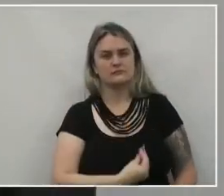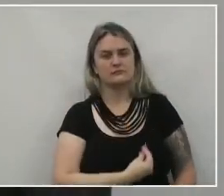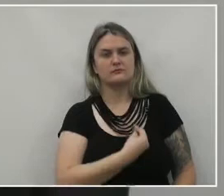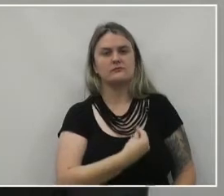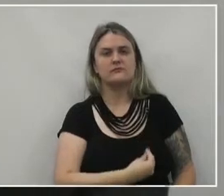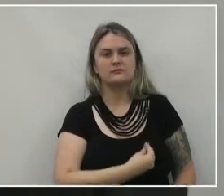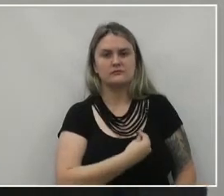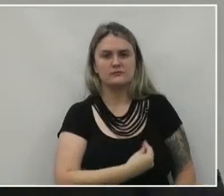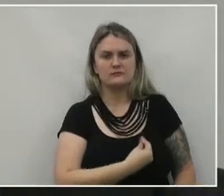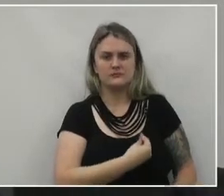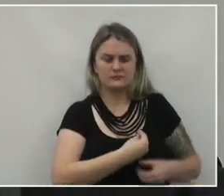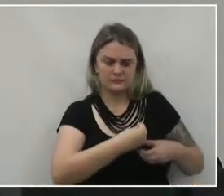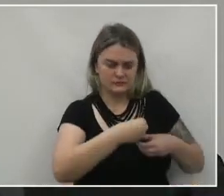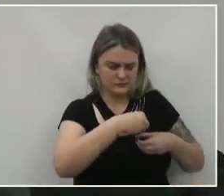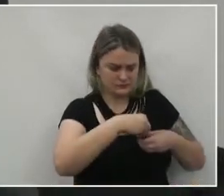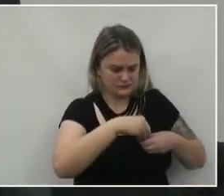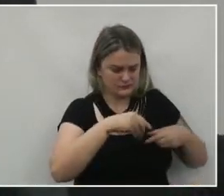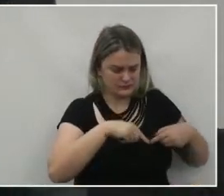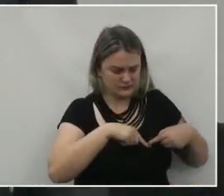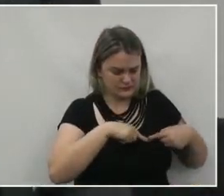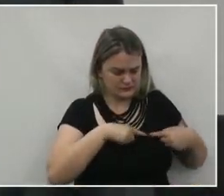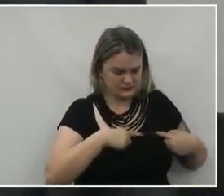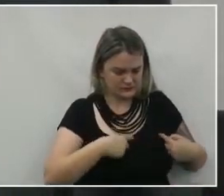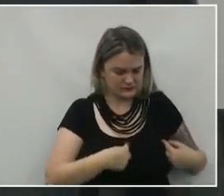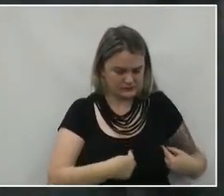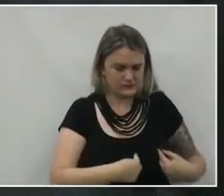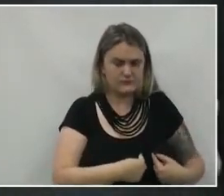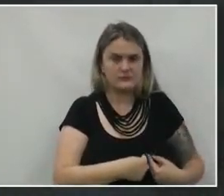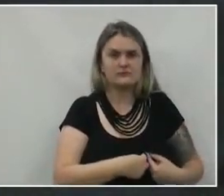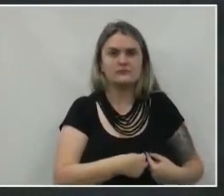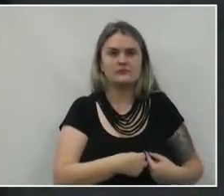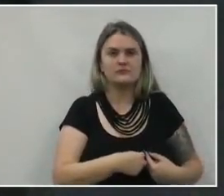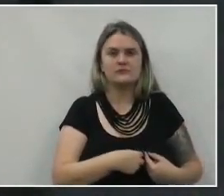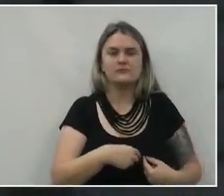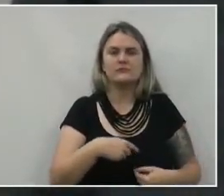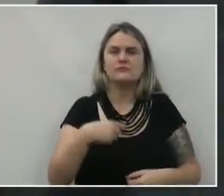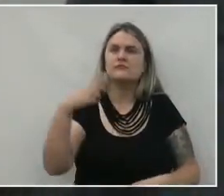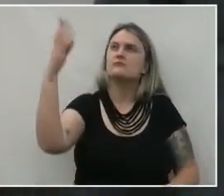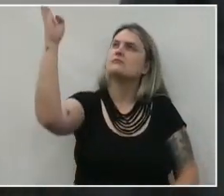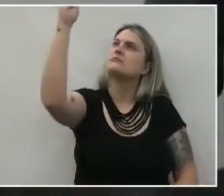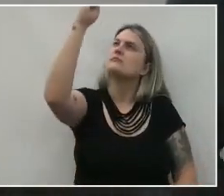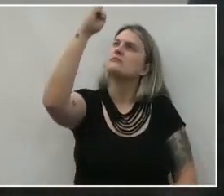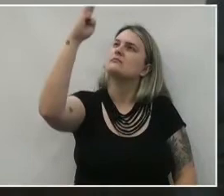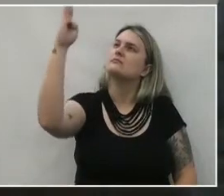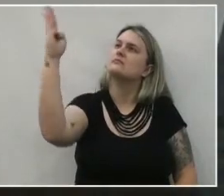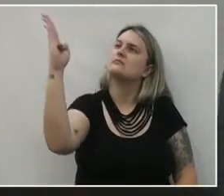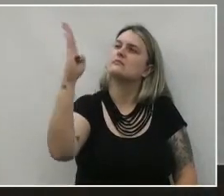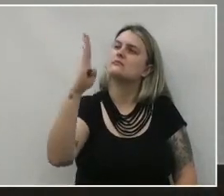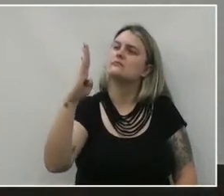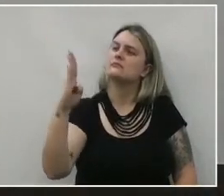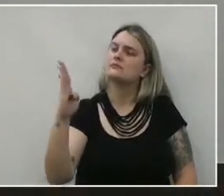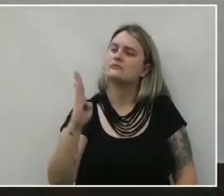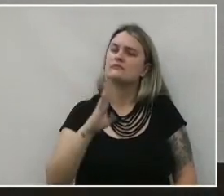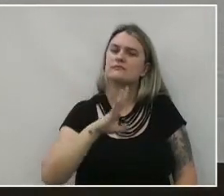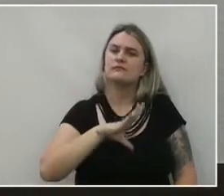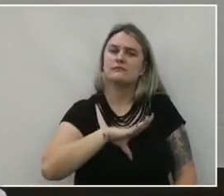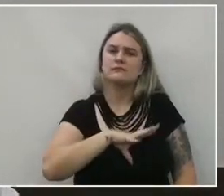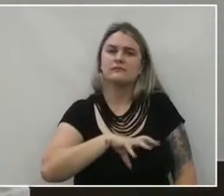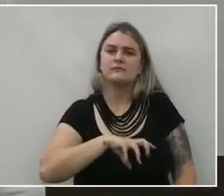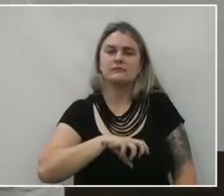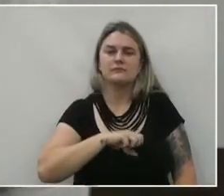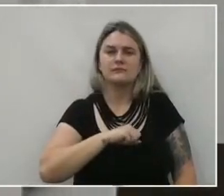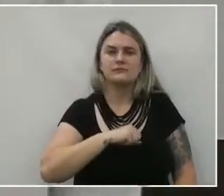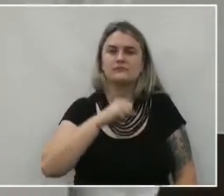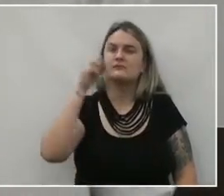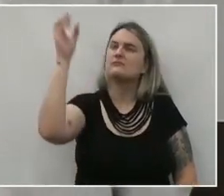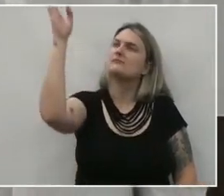bosques têm mais vida Nossa vida no teu seio, mais amores Ó pátria amada,